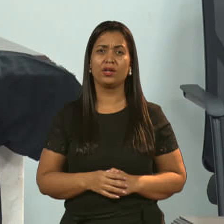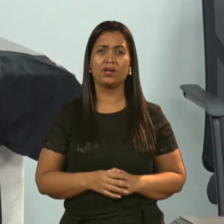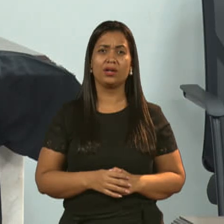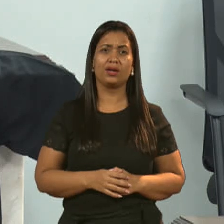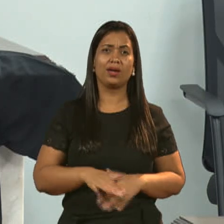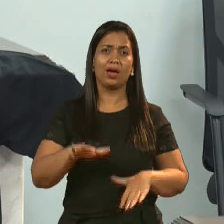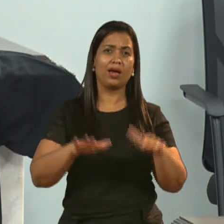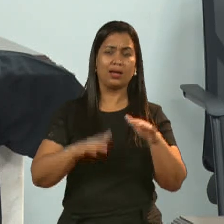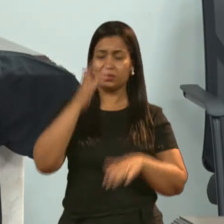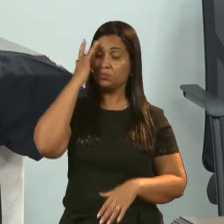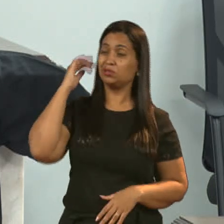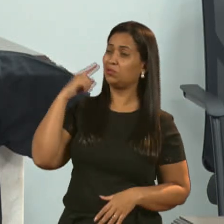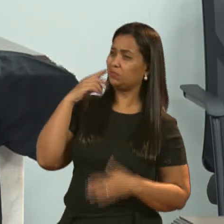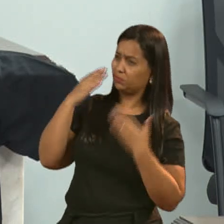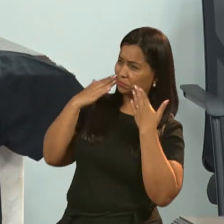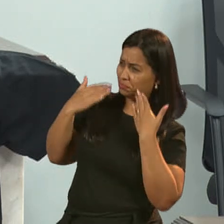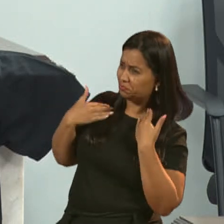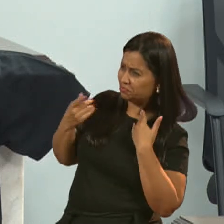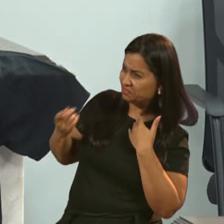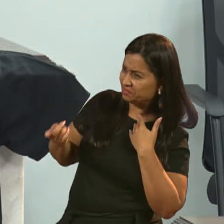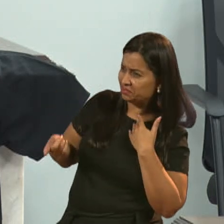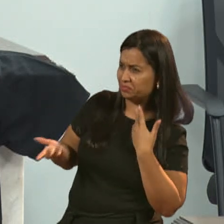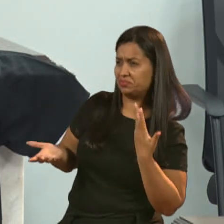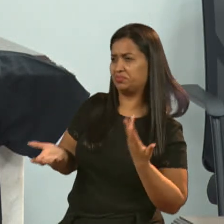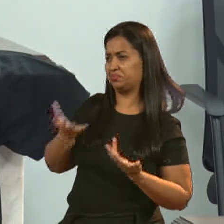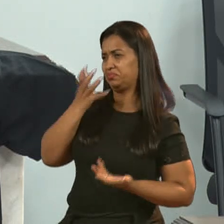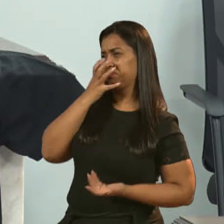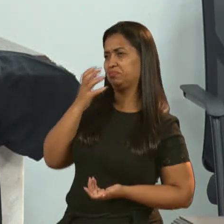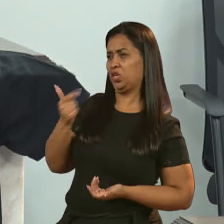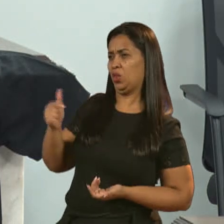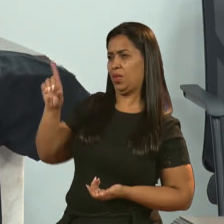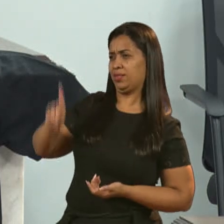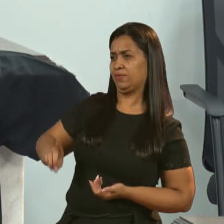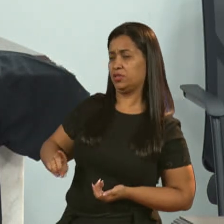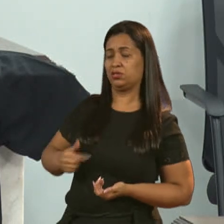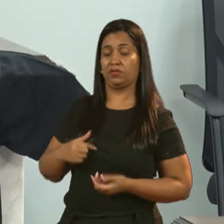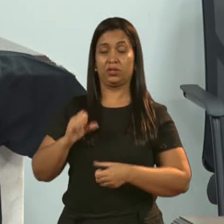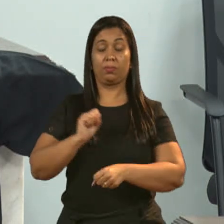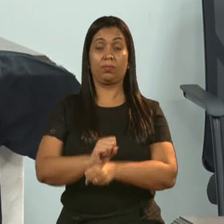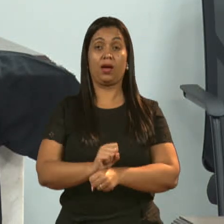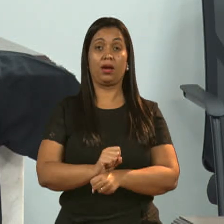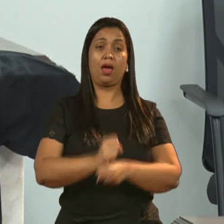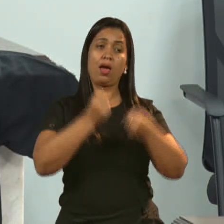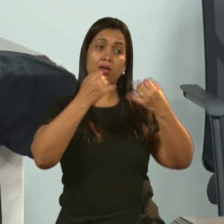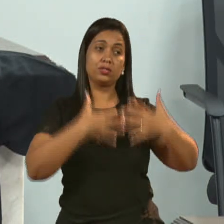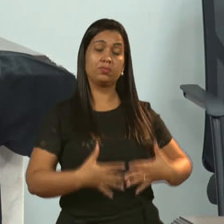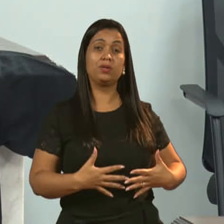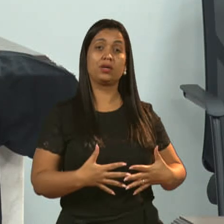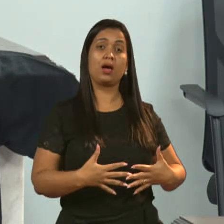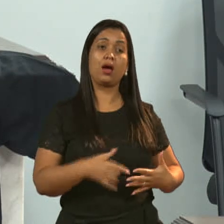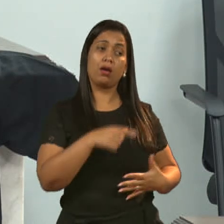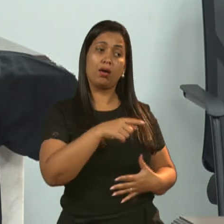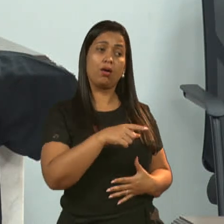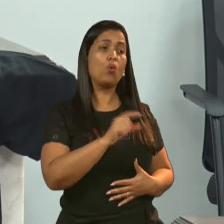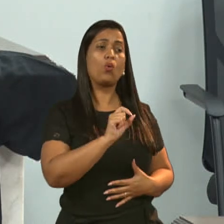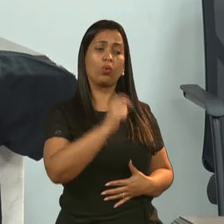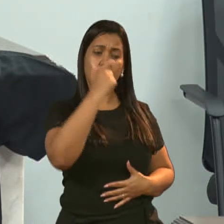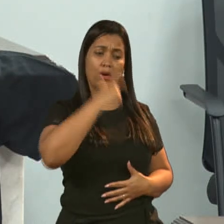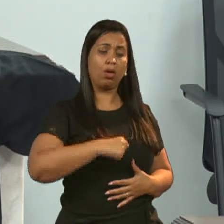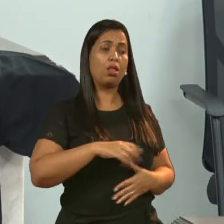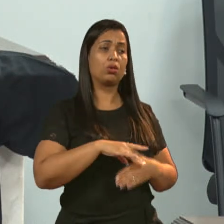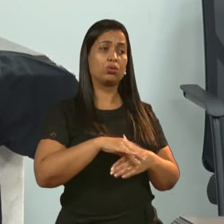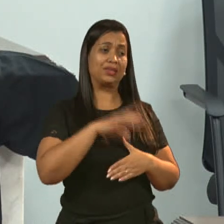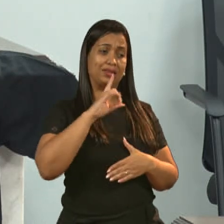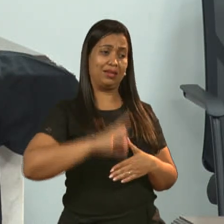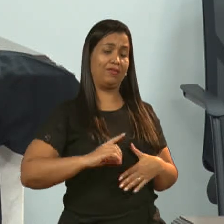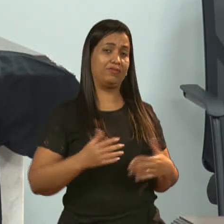vezes, expostas em situações vexatórias. Aí você tem que parar para explicar para a pessoa o que você tem. Isso